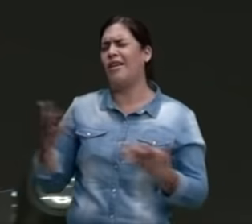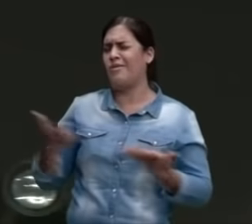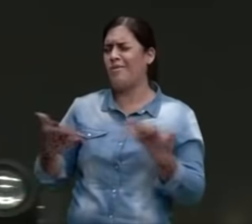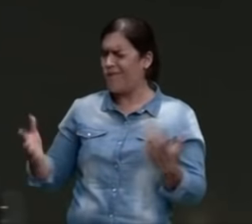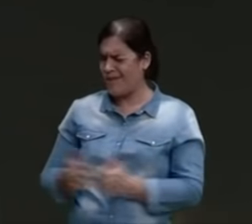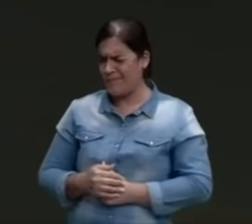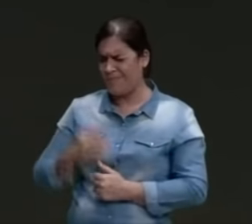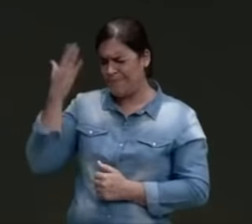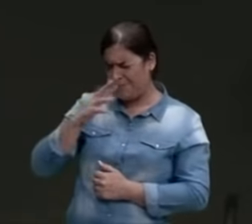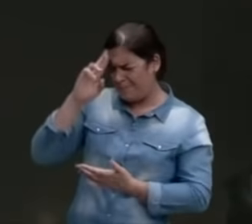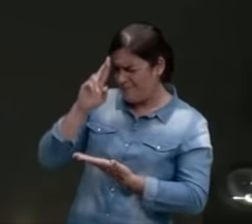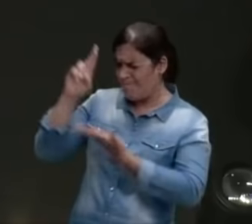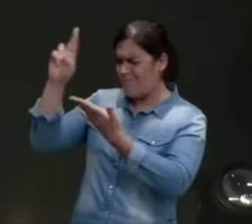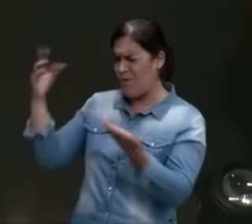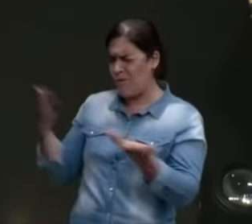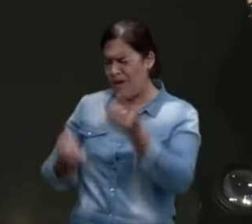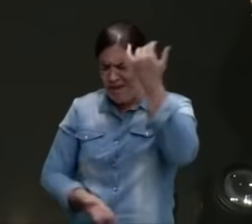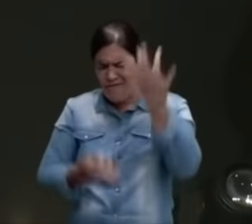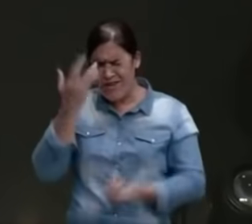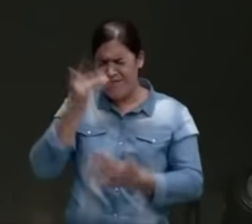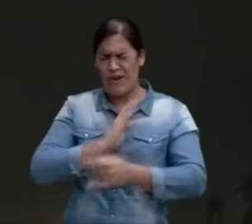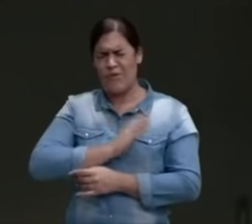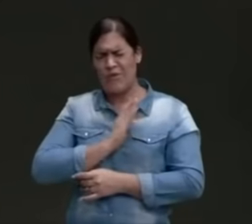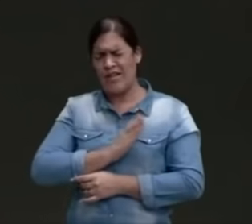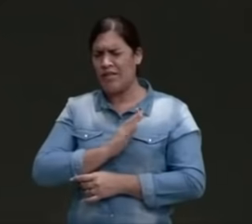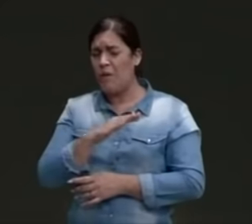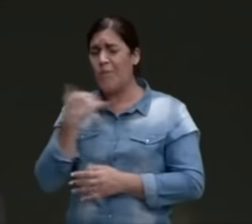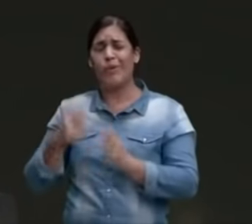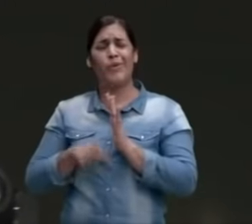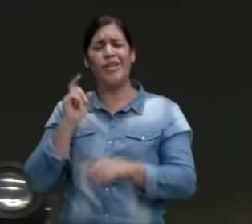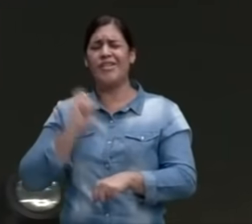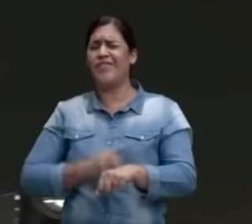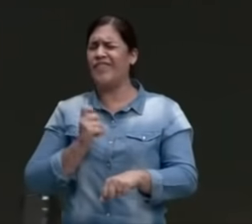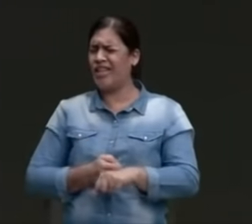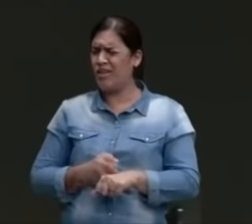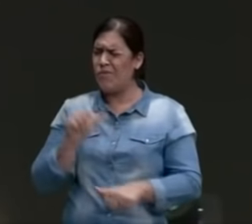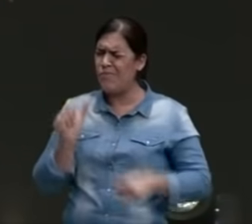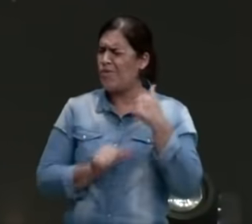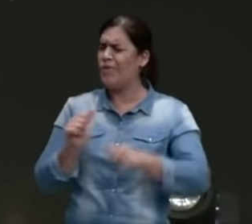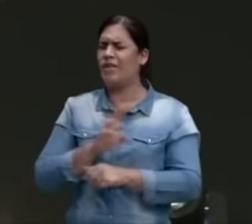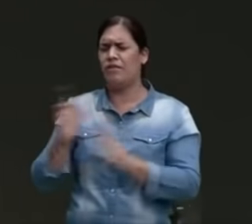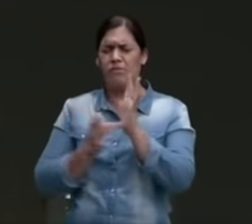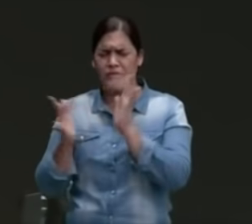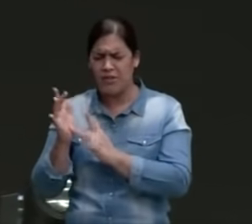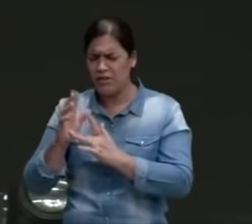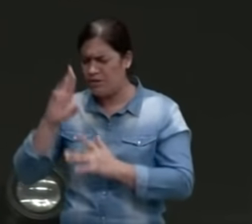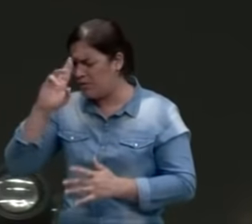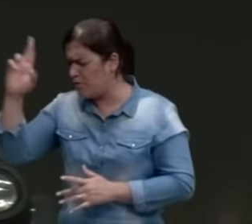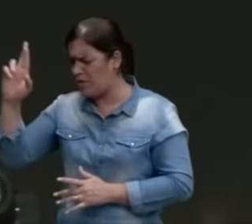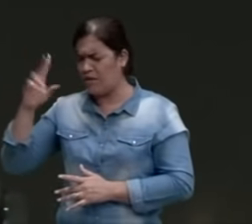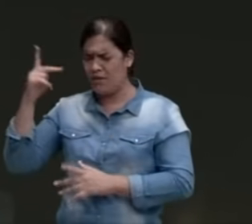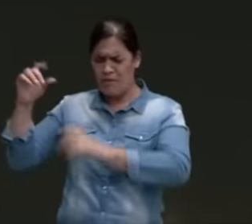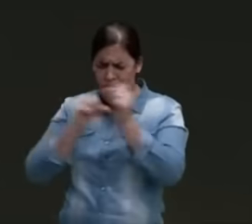presença do Senhor possa avivar esse coração que estava morto, Pai. Em nome de Jesus, Senhor, derrama do